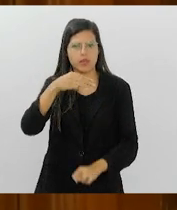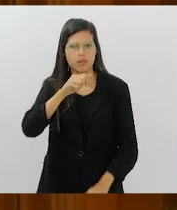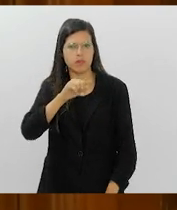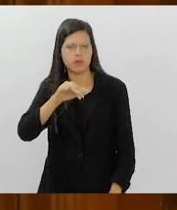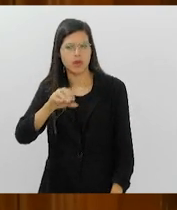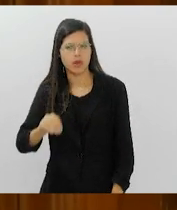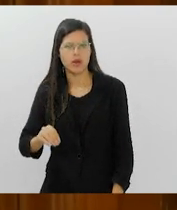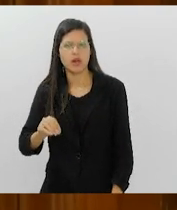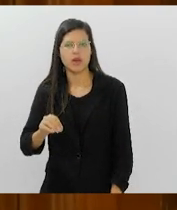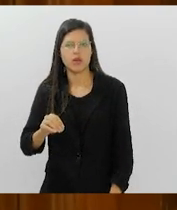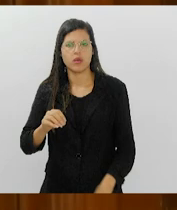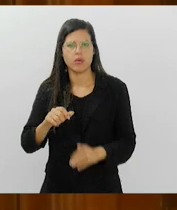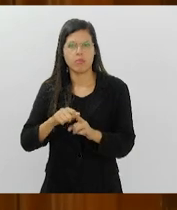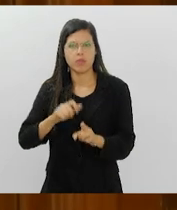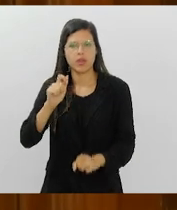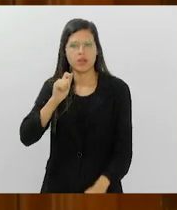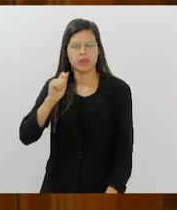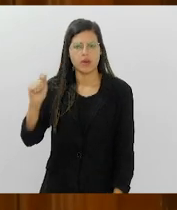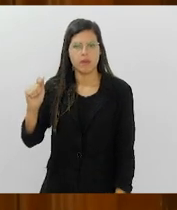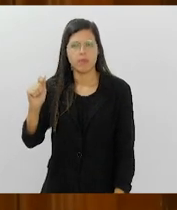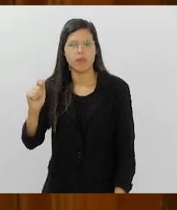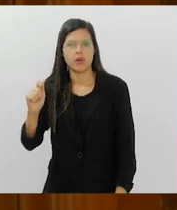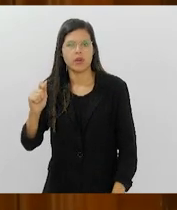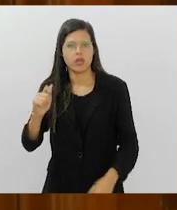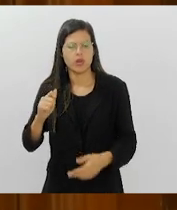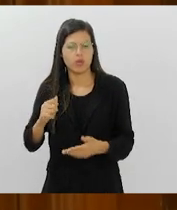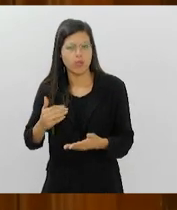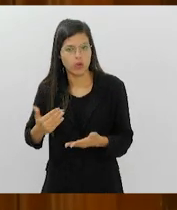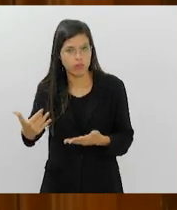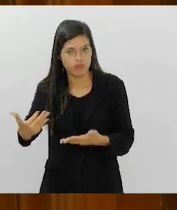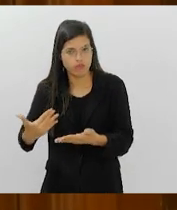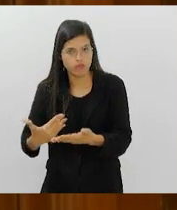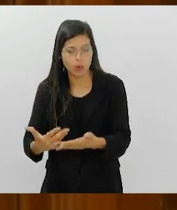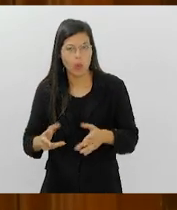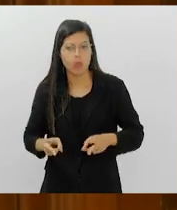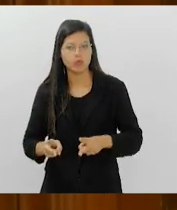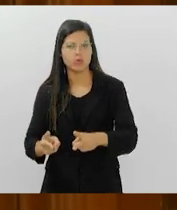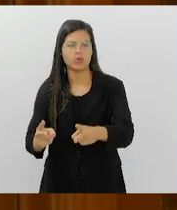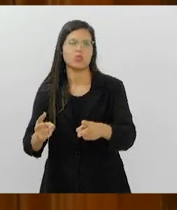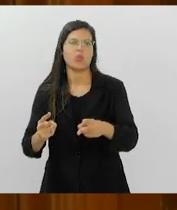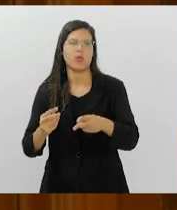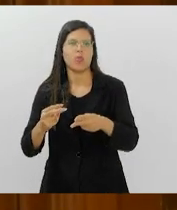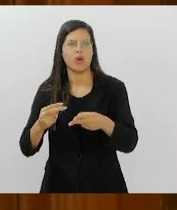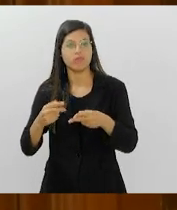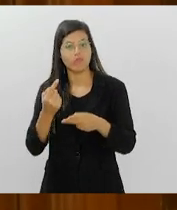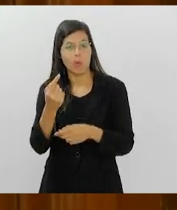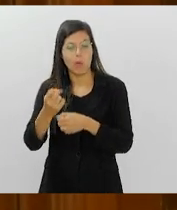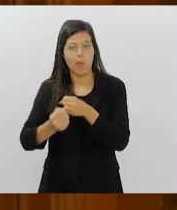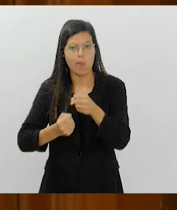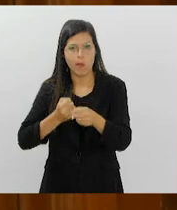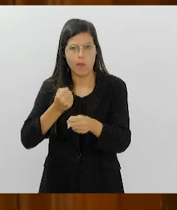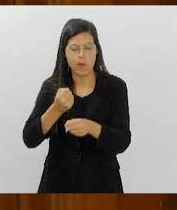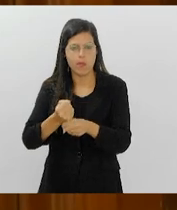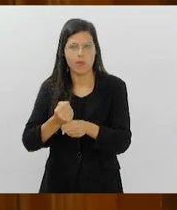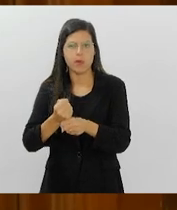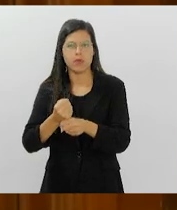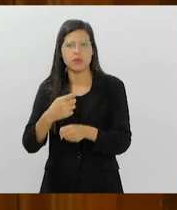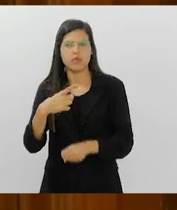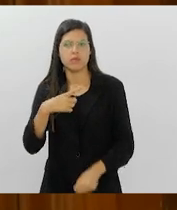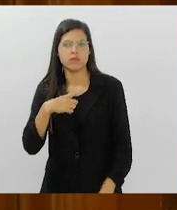maio, e ela se estende até abril, maio desse ano. Então, em um ano, praticamente, a gente tem